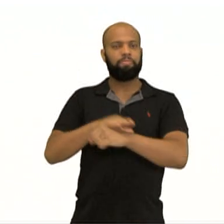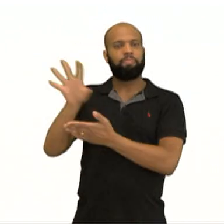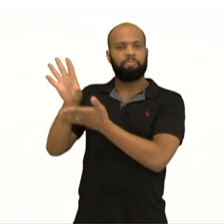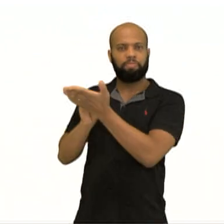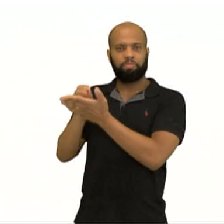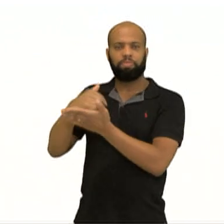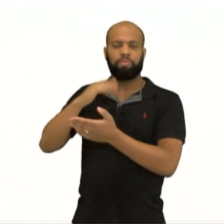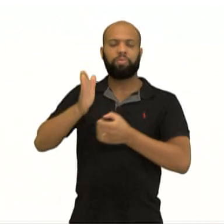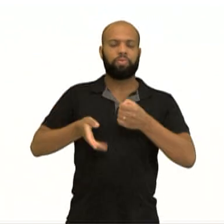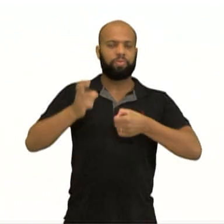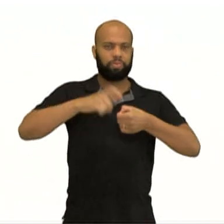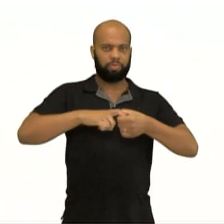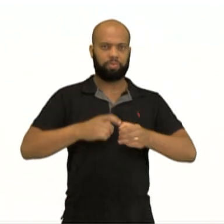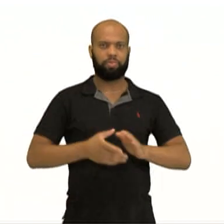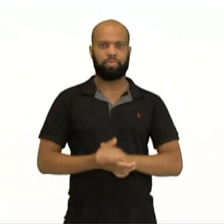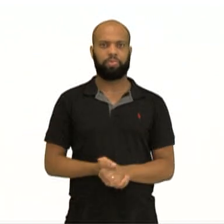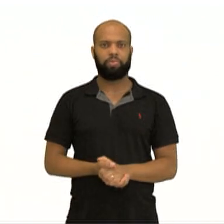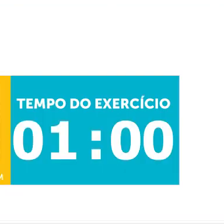gente já volta.